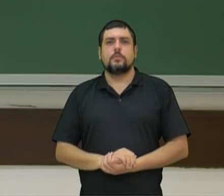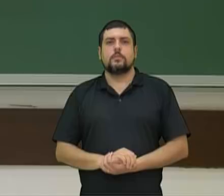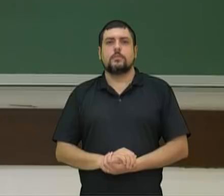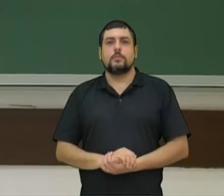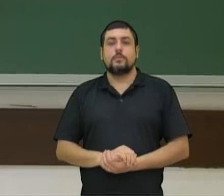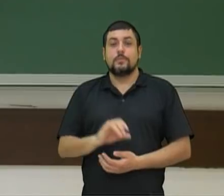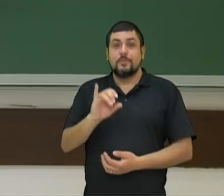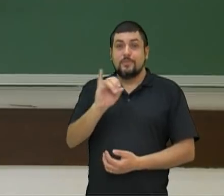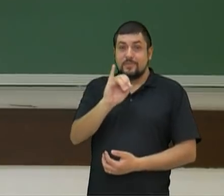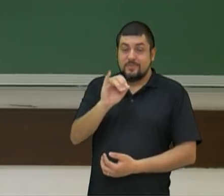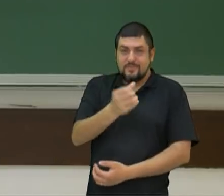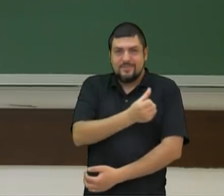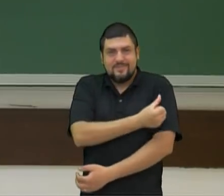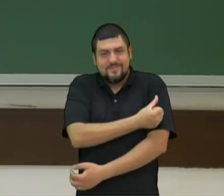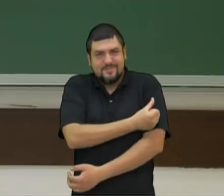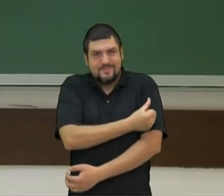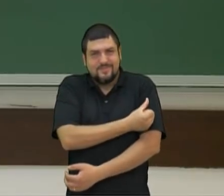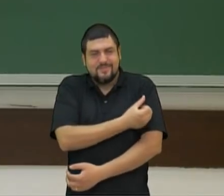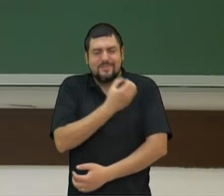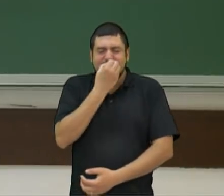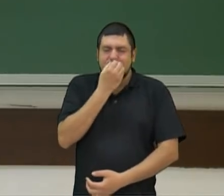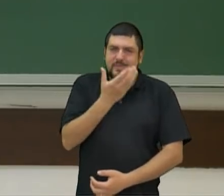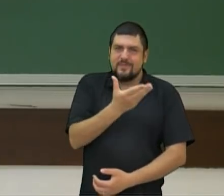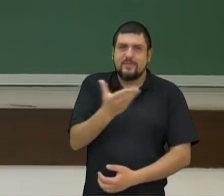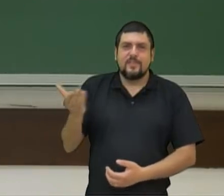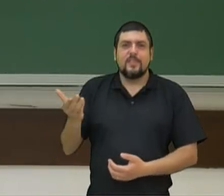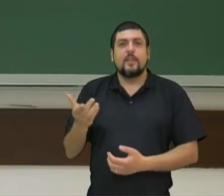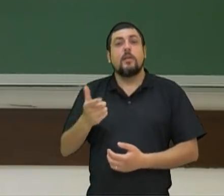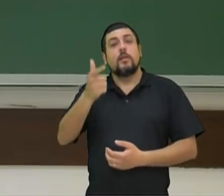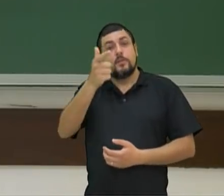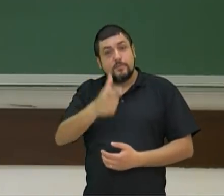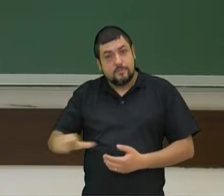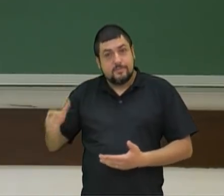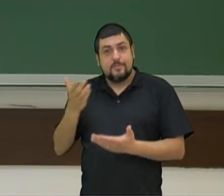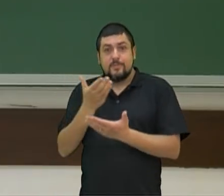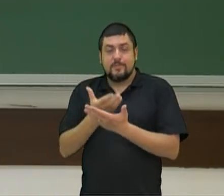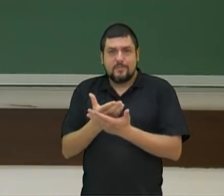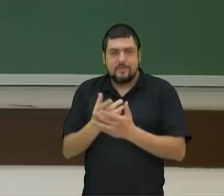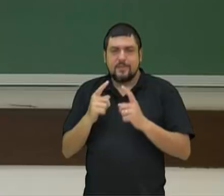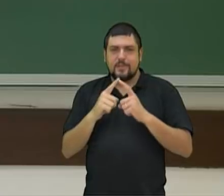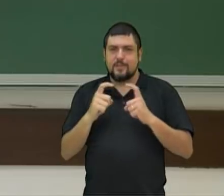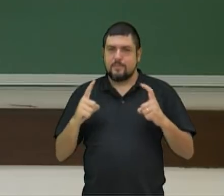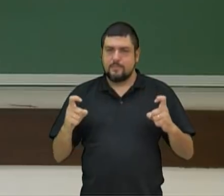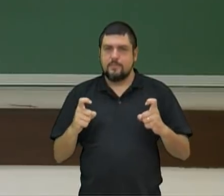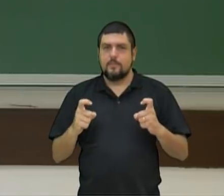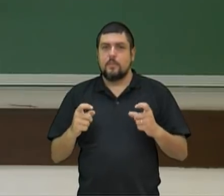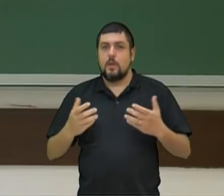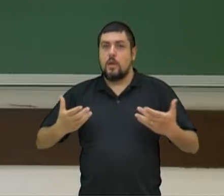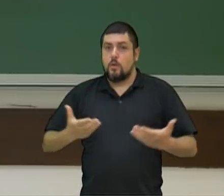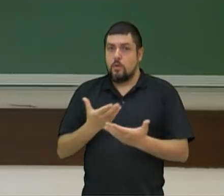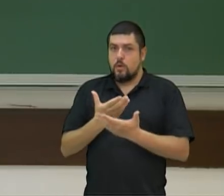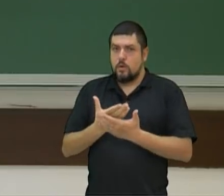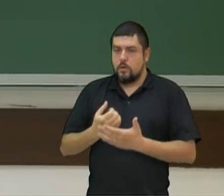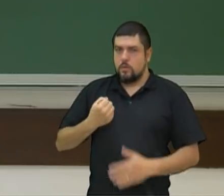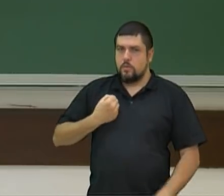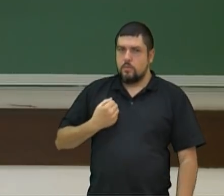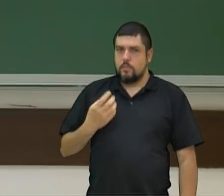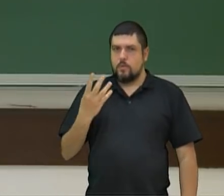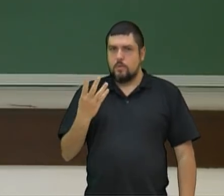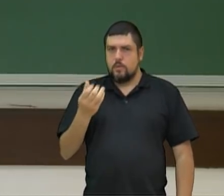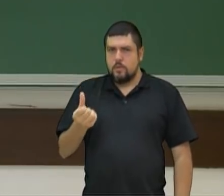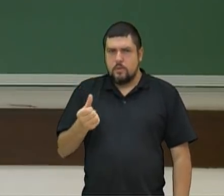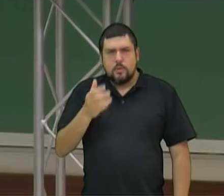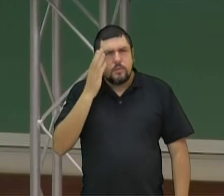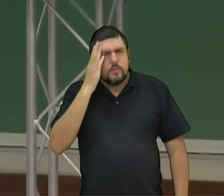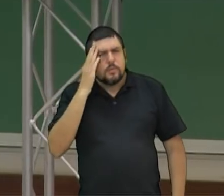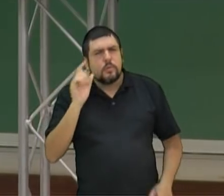Olá, sexto ano, tudo bom com vocês? Sejam bem-vindos a mais uma aula de ciências. E hoje, na nossa aula número 46, vocês sabem do que a gente vai